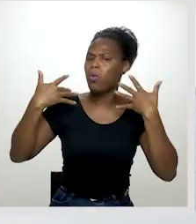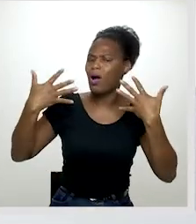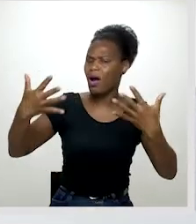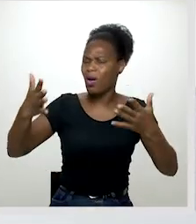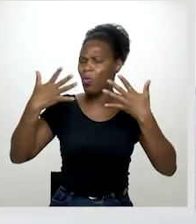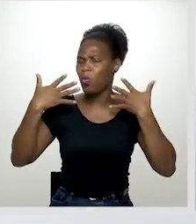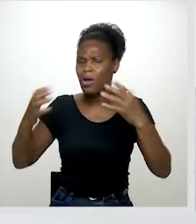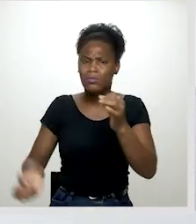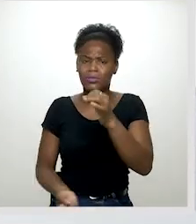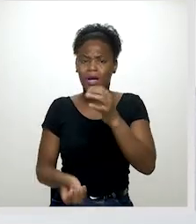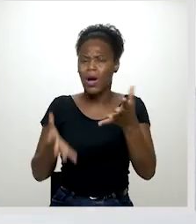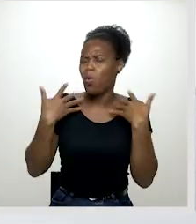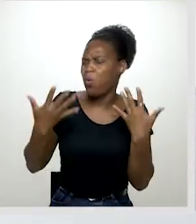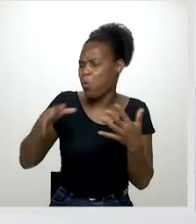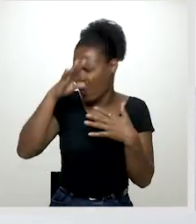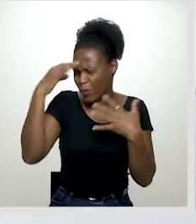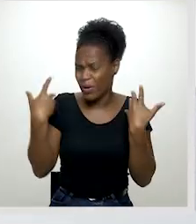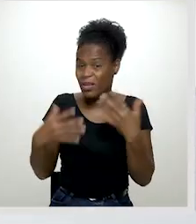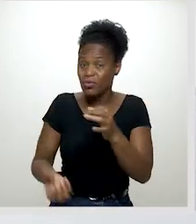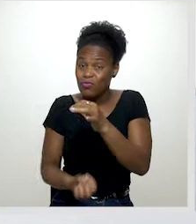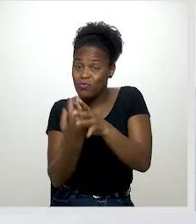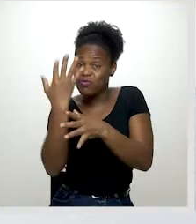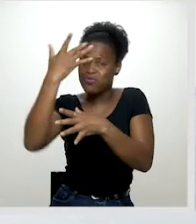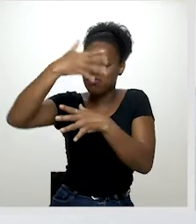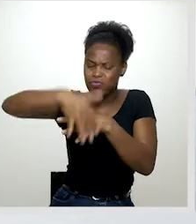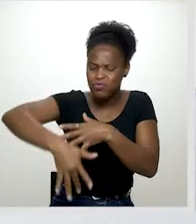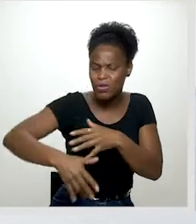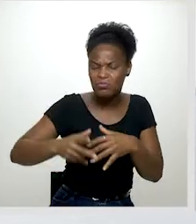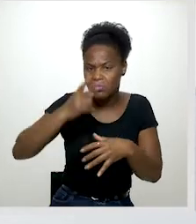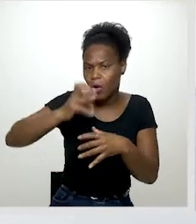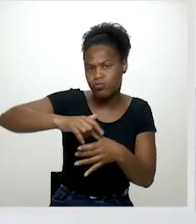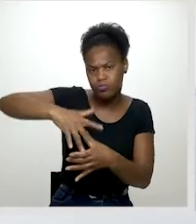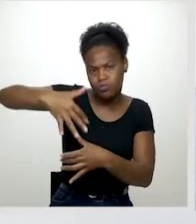atmosfera, todo esse processo